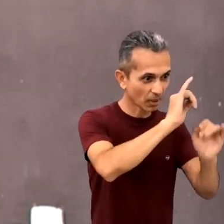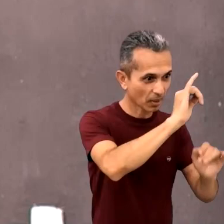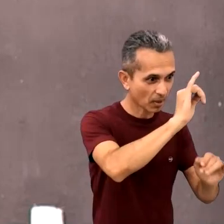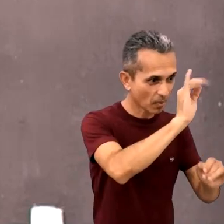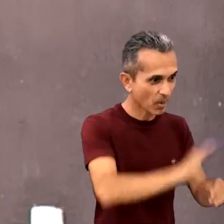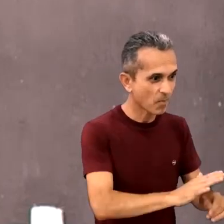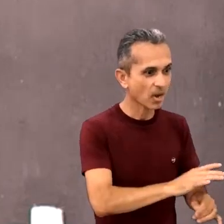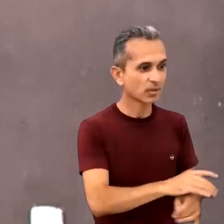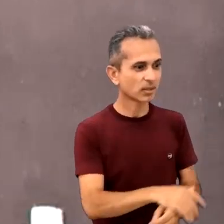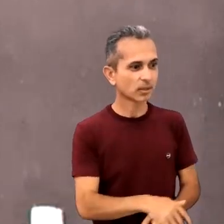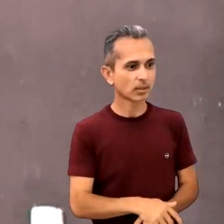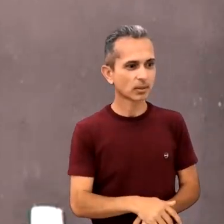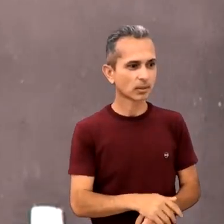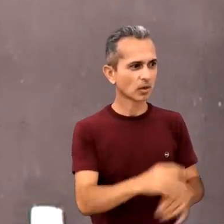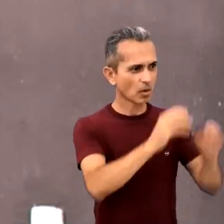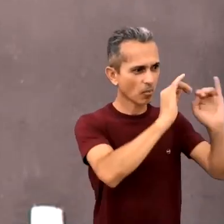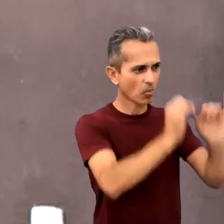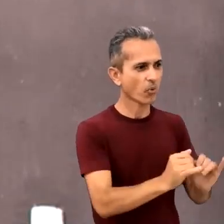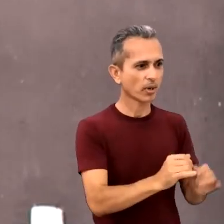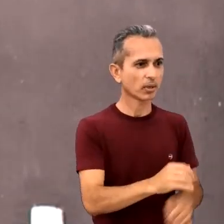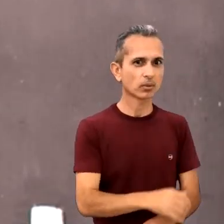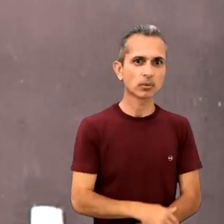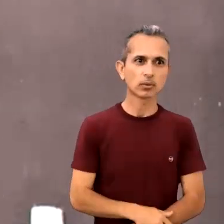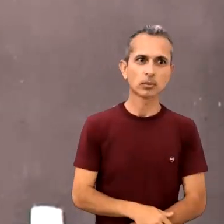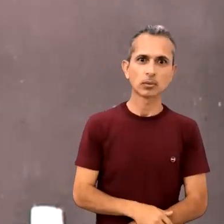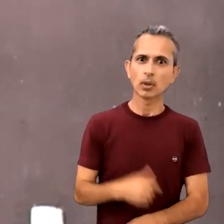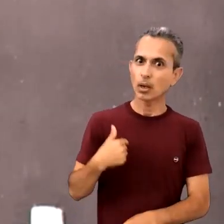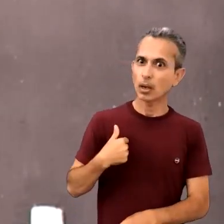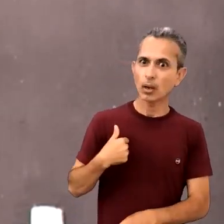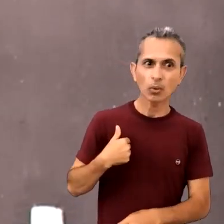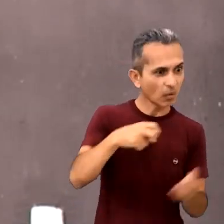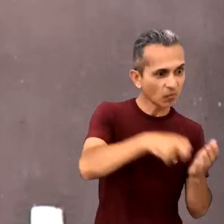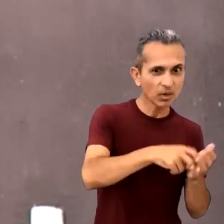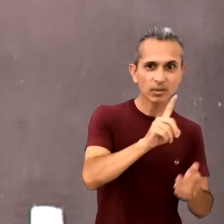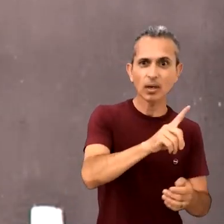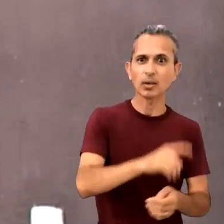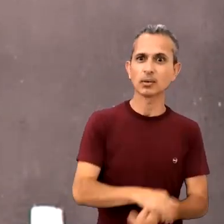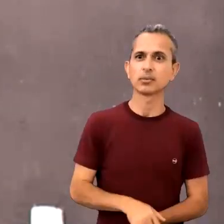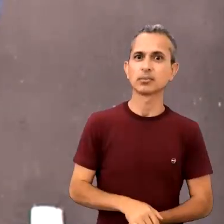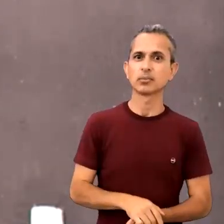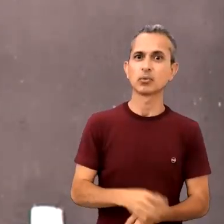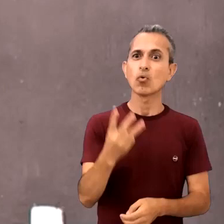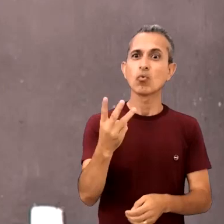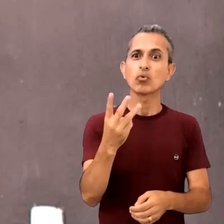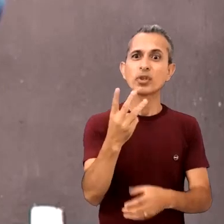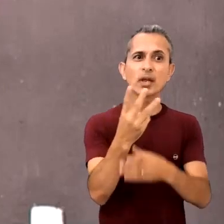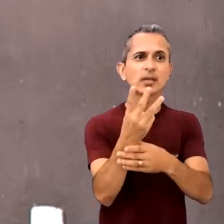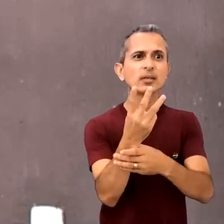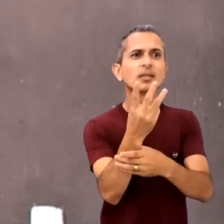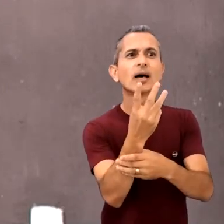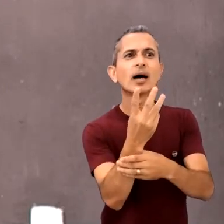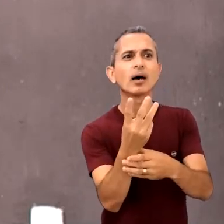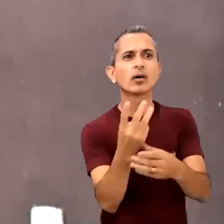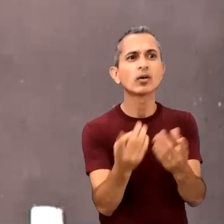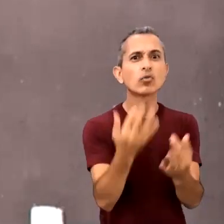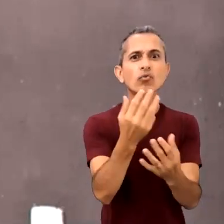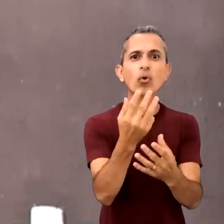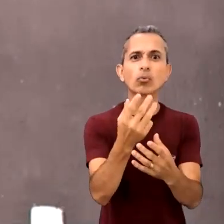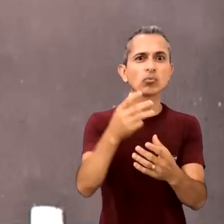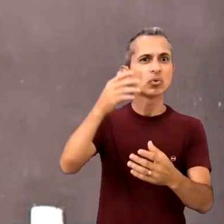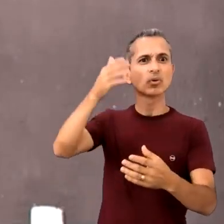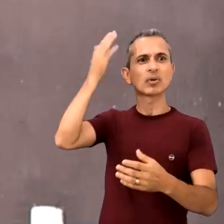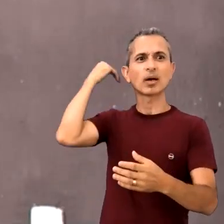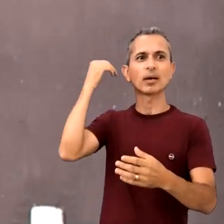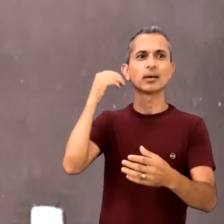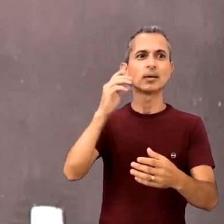Mesaque e Abednego disseram, eu não me ajoelho. E qual foi a resposta deles? Mas eu vou jogar você na fornalha. Eles disseram, olha,